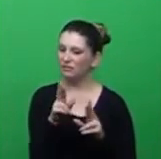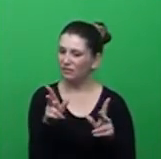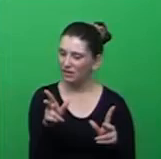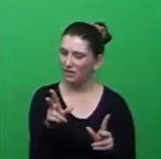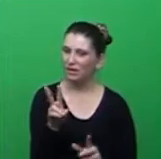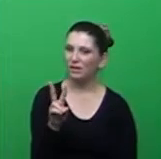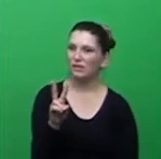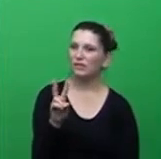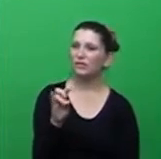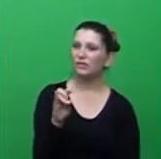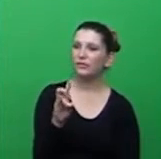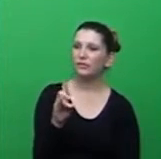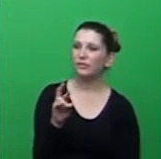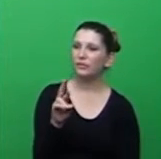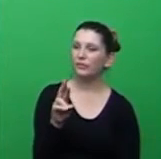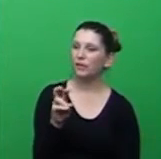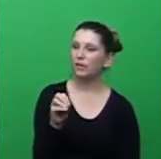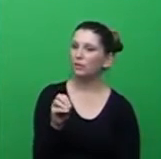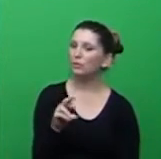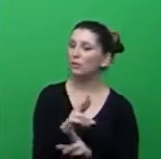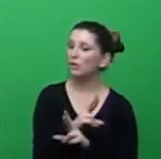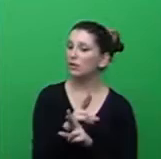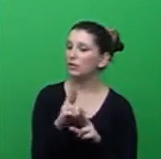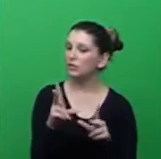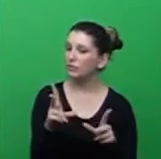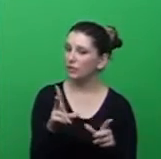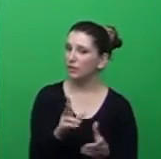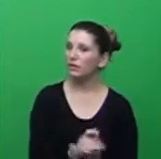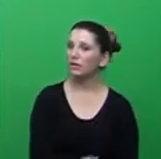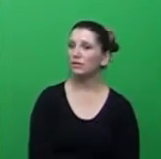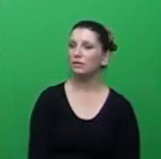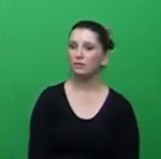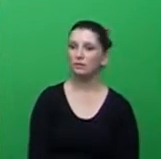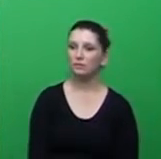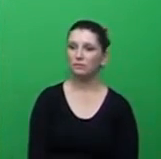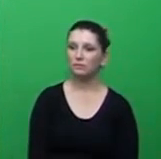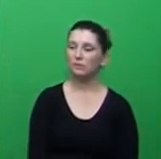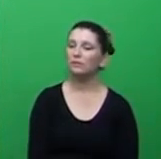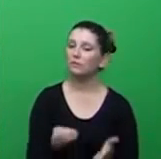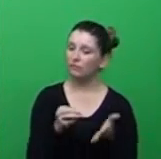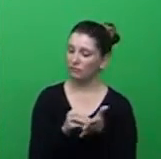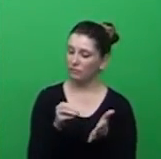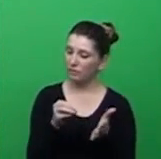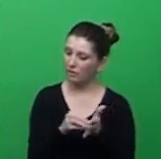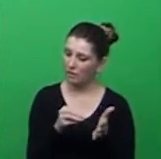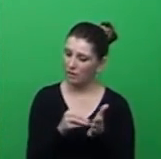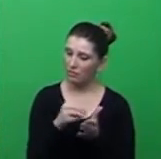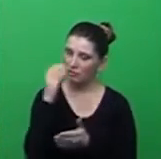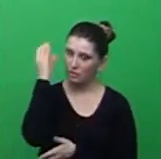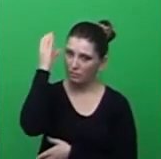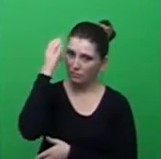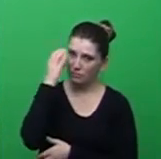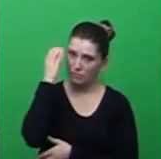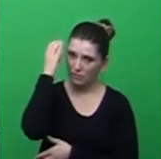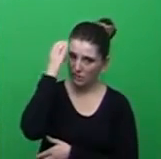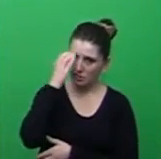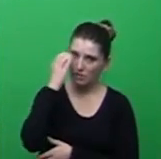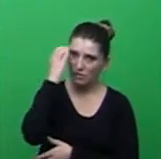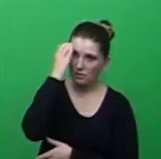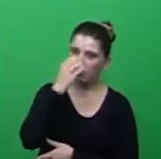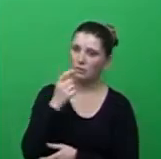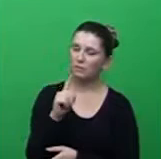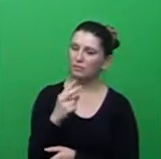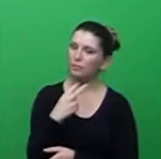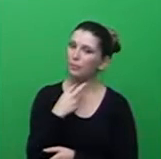vidros, latas, essas coisas tudo junto aí, realmente é porque falta consciência do próprio comerciante também, que às vezes